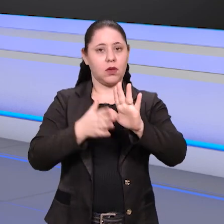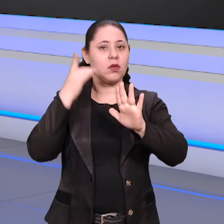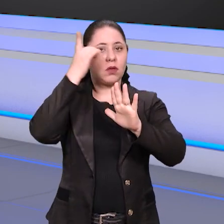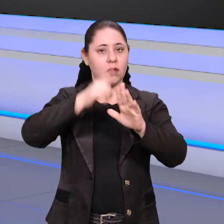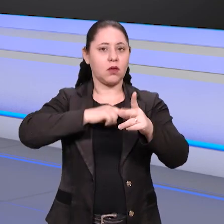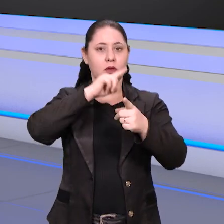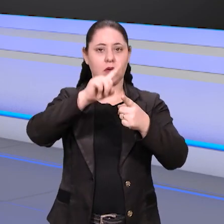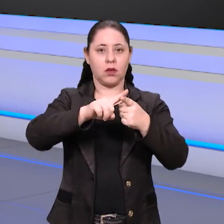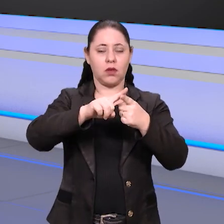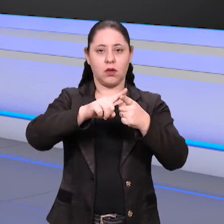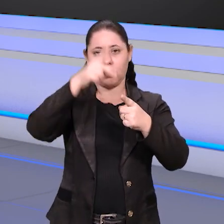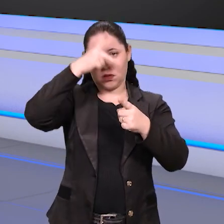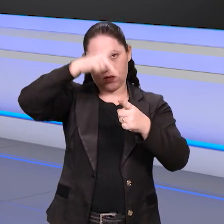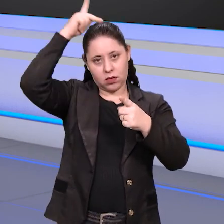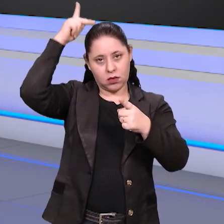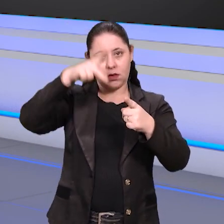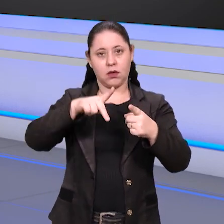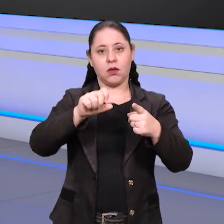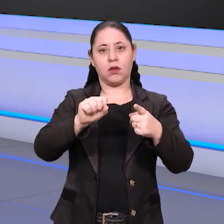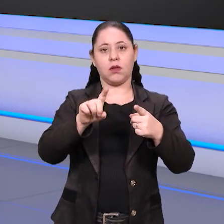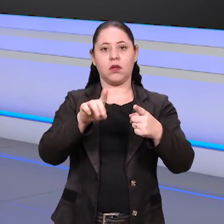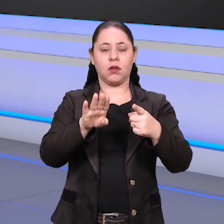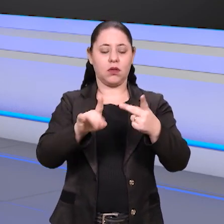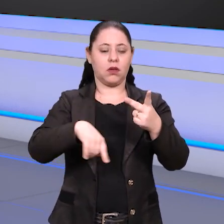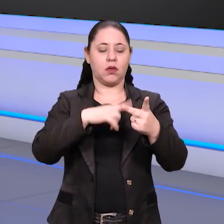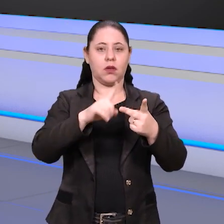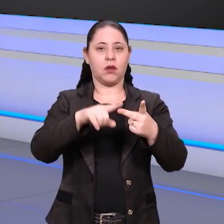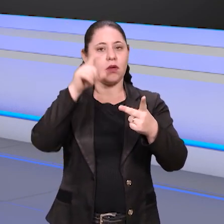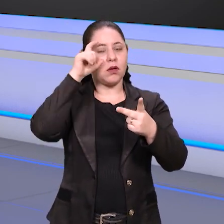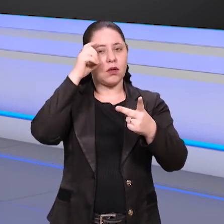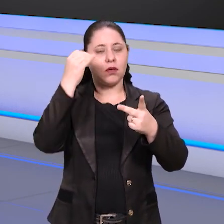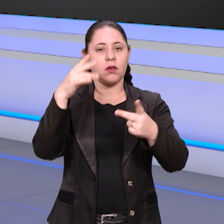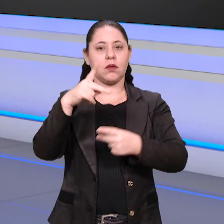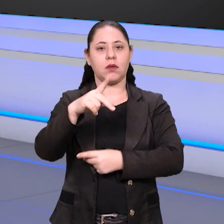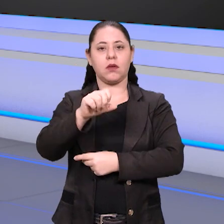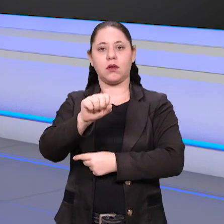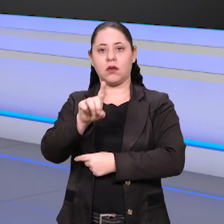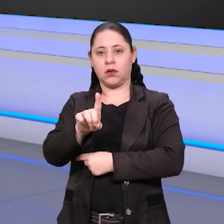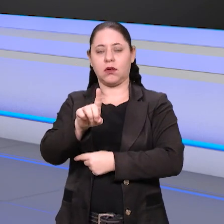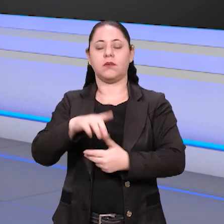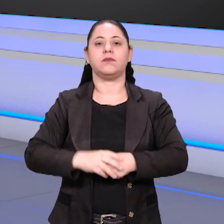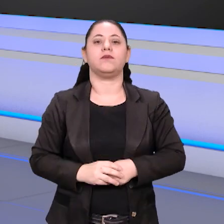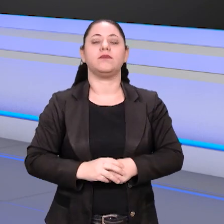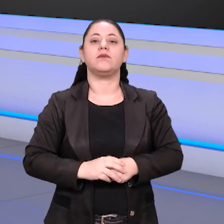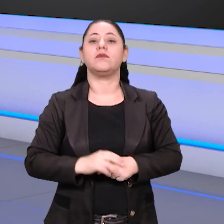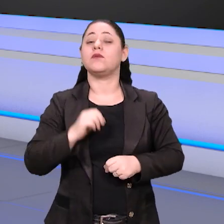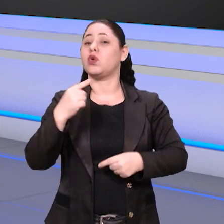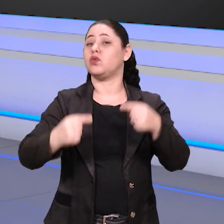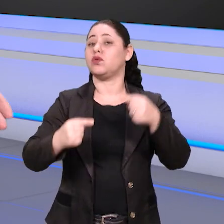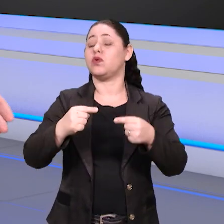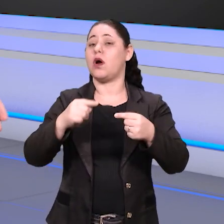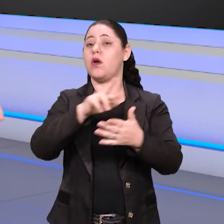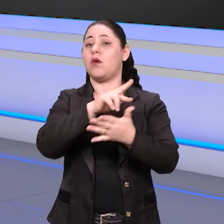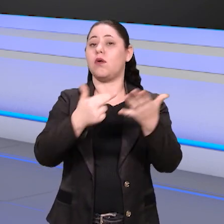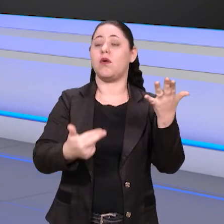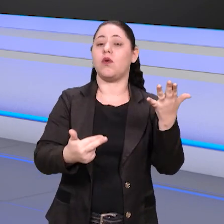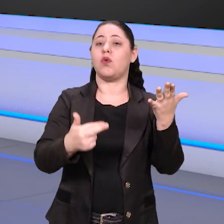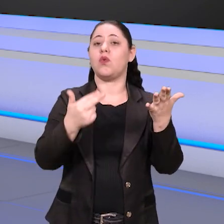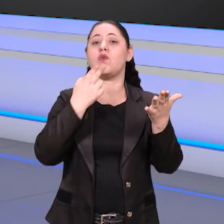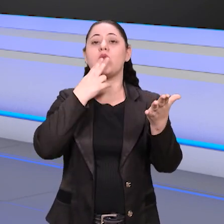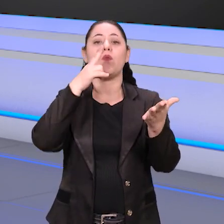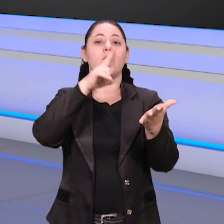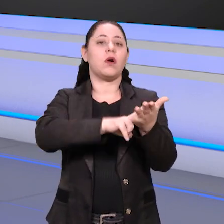pública proposta pelos deputados Paulo Correia, do PSDB, e Pedro Ossian Neto, do PSD. O debate resultou